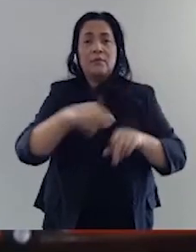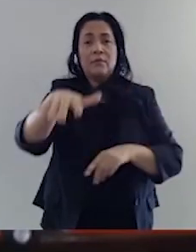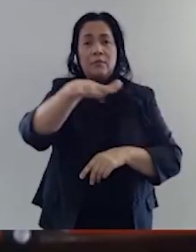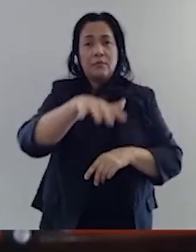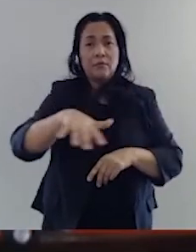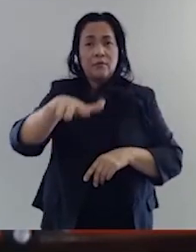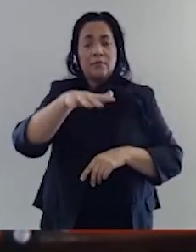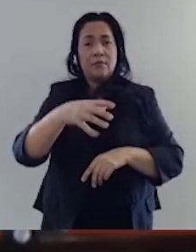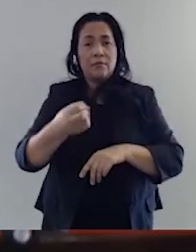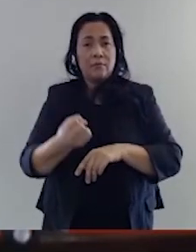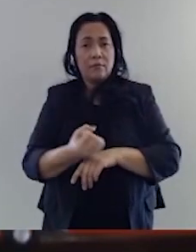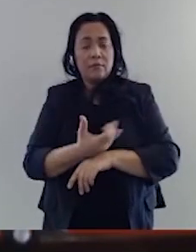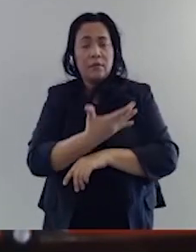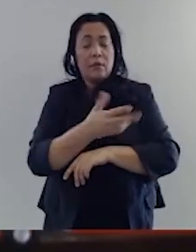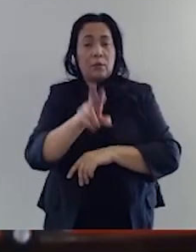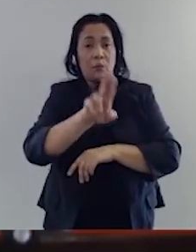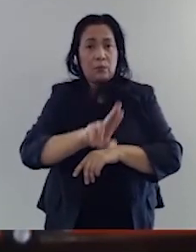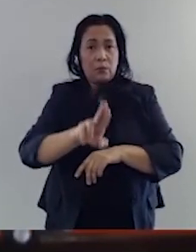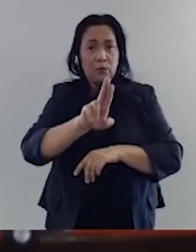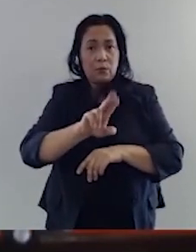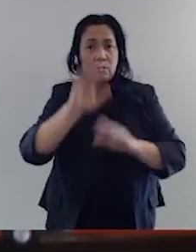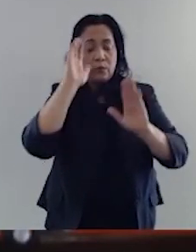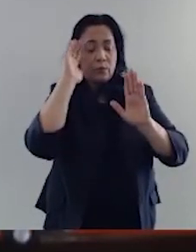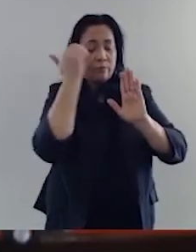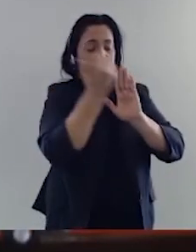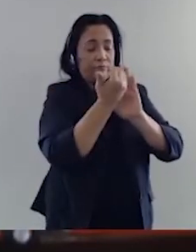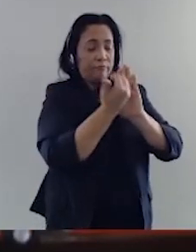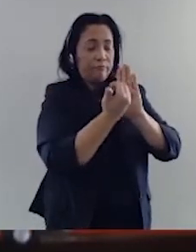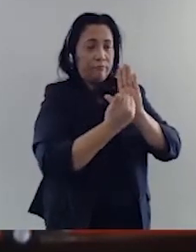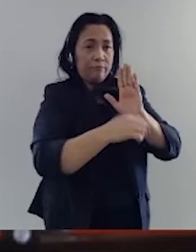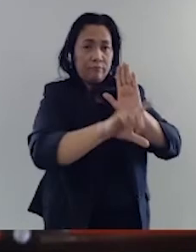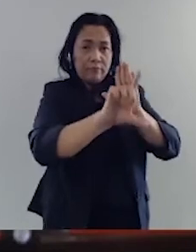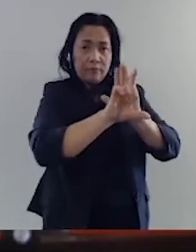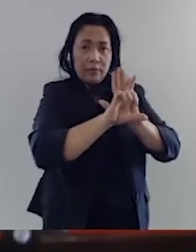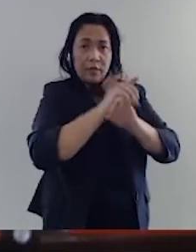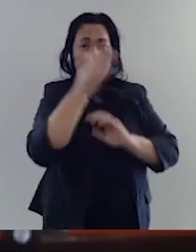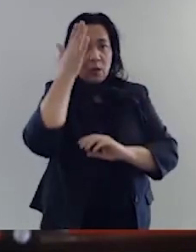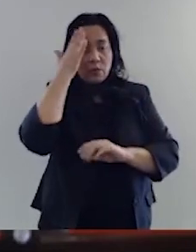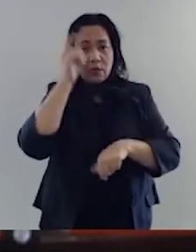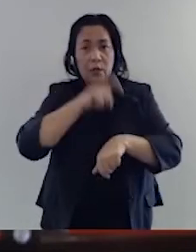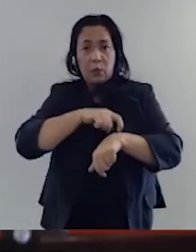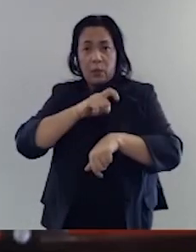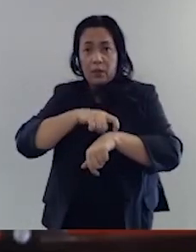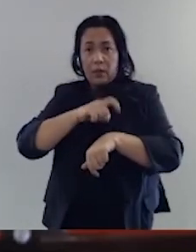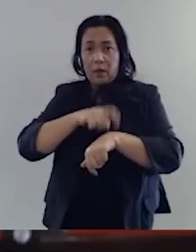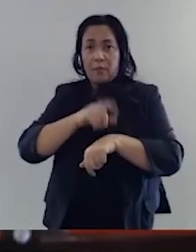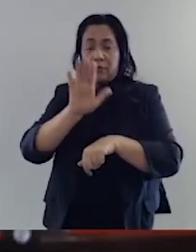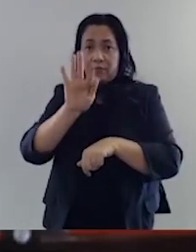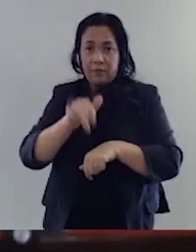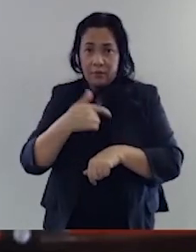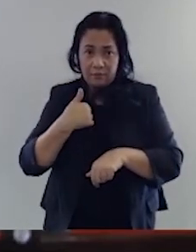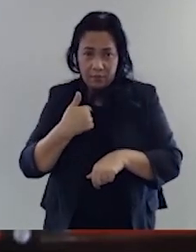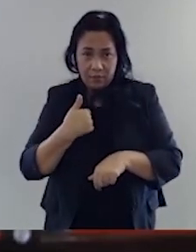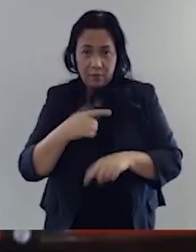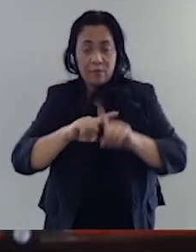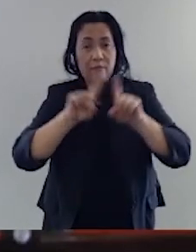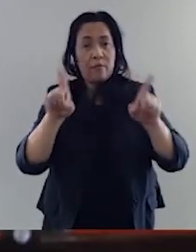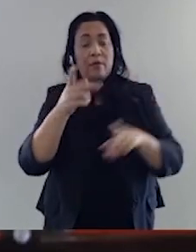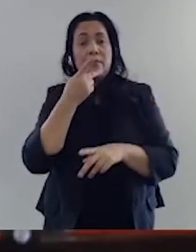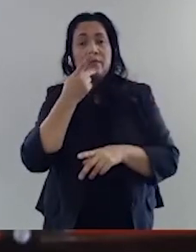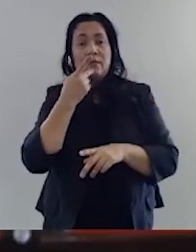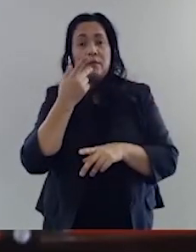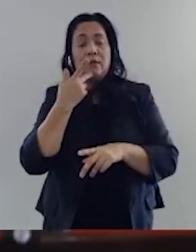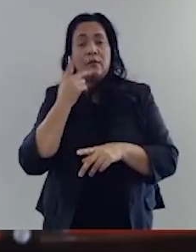de sua aplicabilidade. Eu posso, então, sei que o tempo já está esgotado, dizer que a nossa